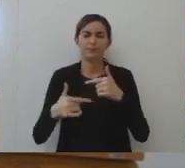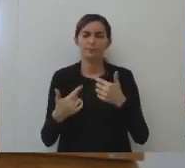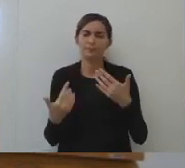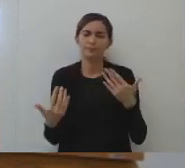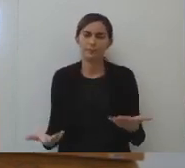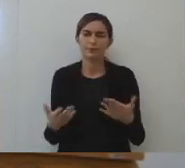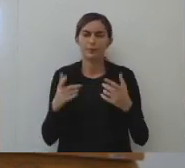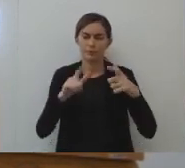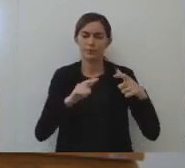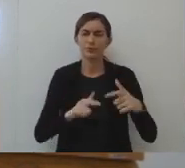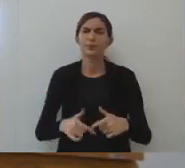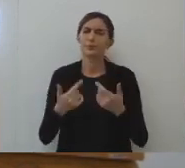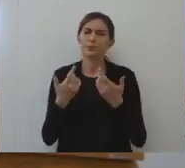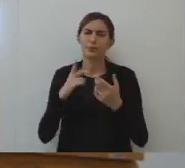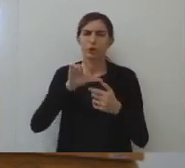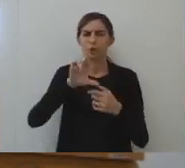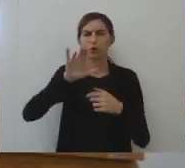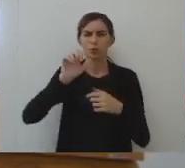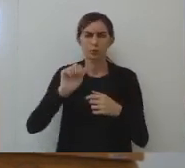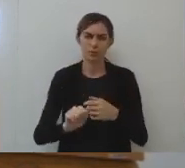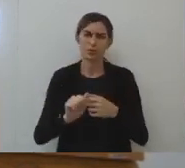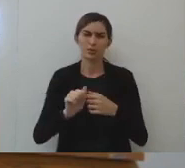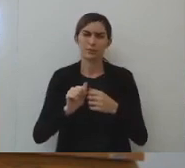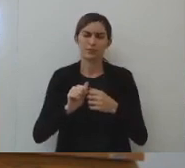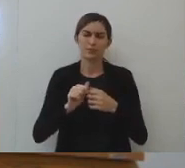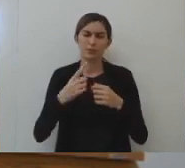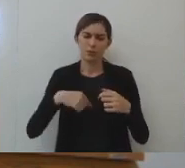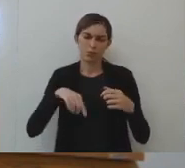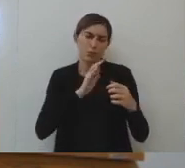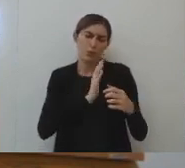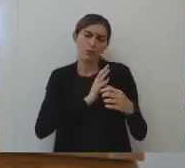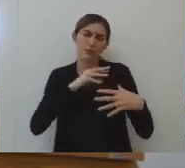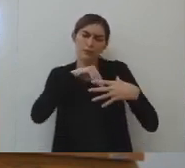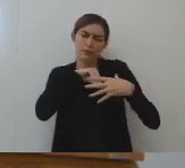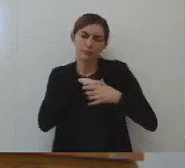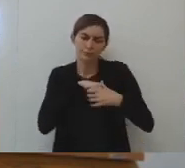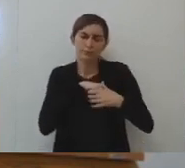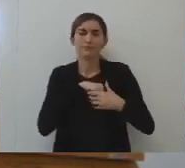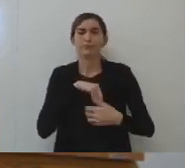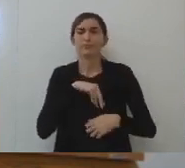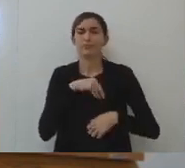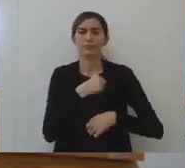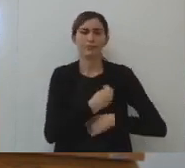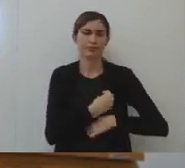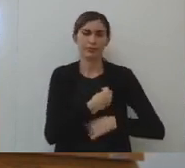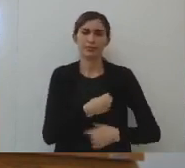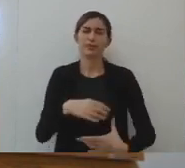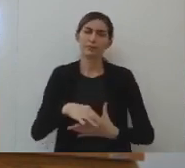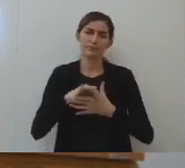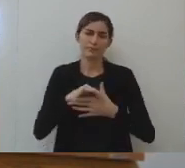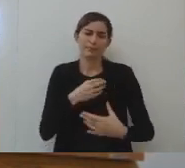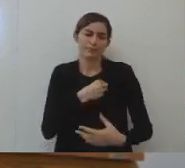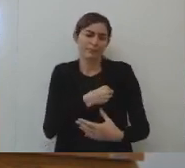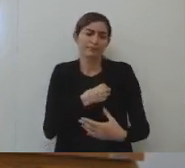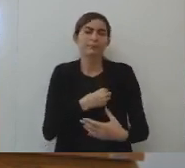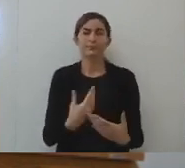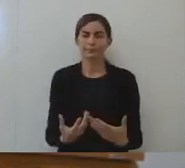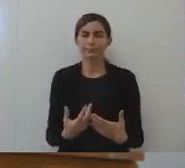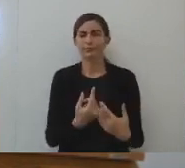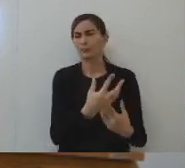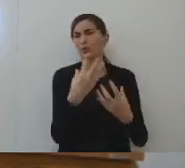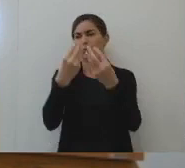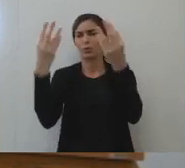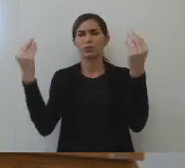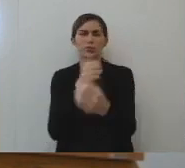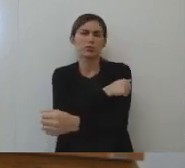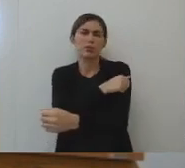e onde você estiver, Lúcia, você vai estar aqui nos nossos corações, sabe? Você vai estar viva e presente nos nossos corações e na vida de um monte